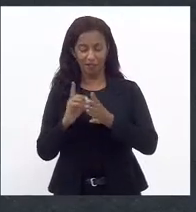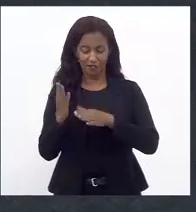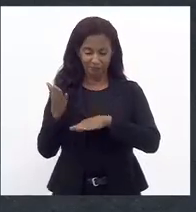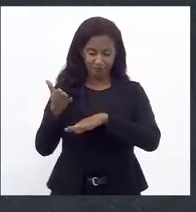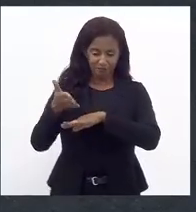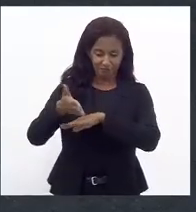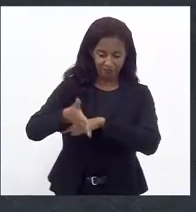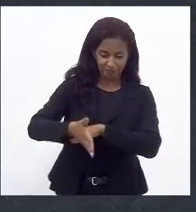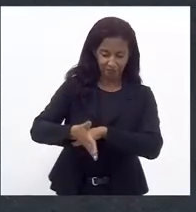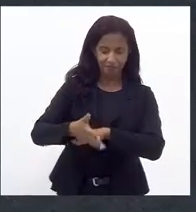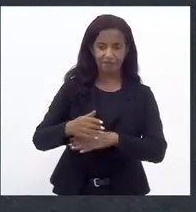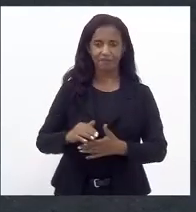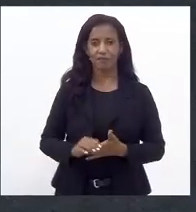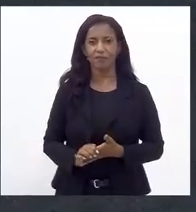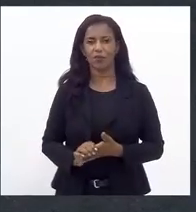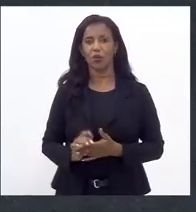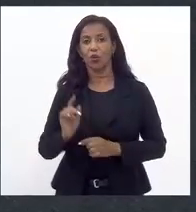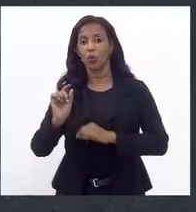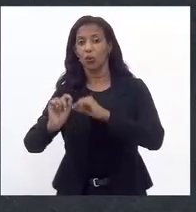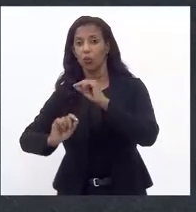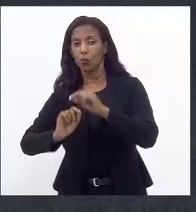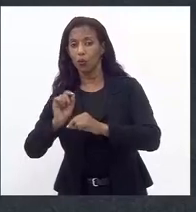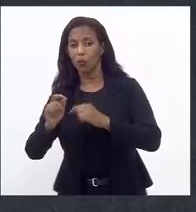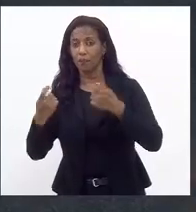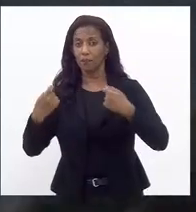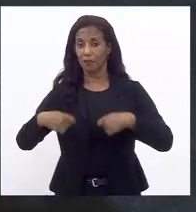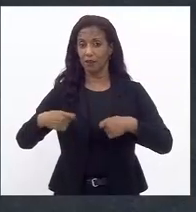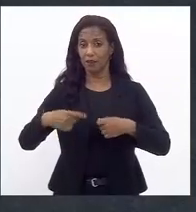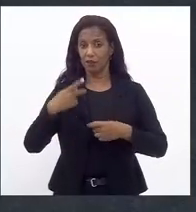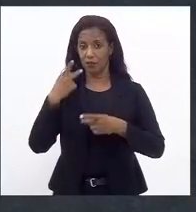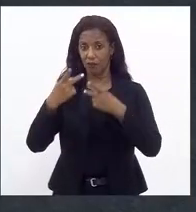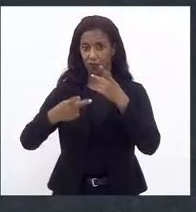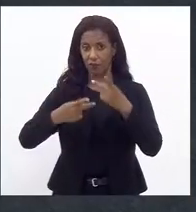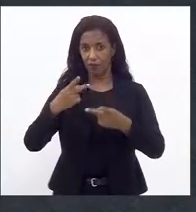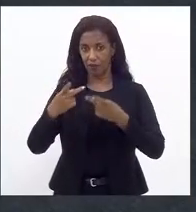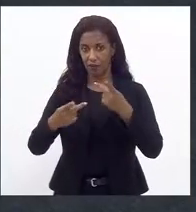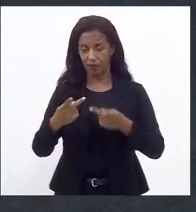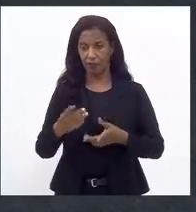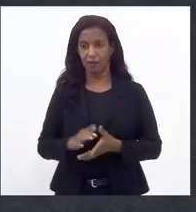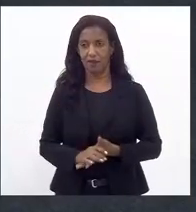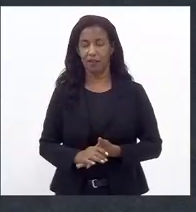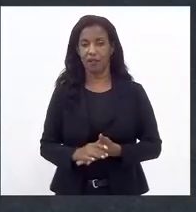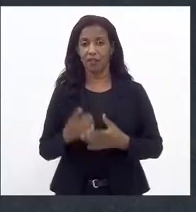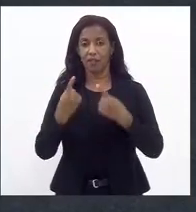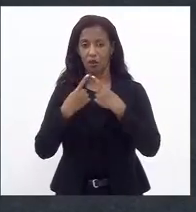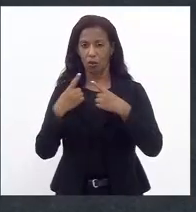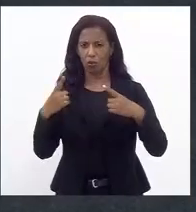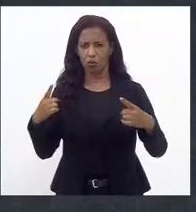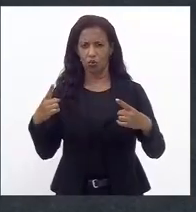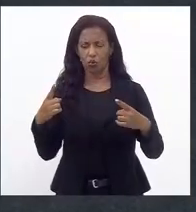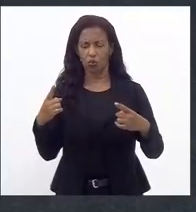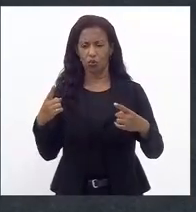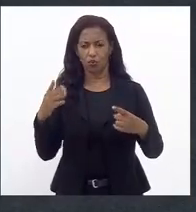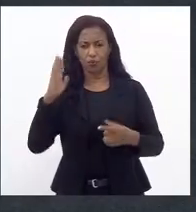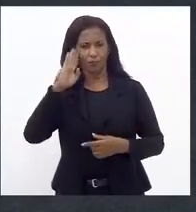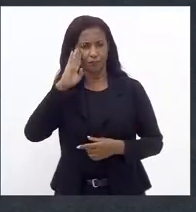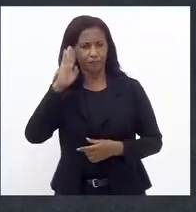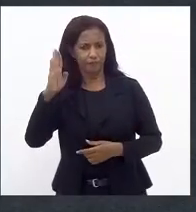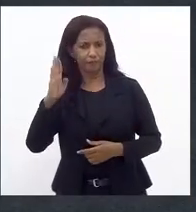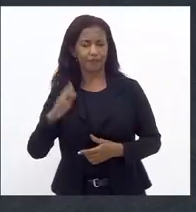adentrar no que pretendo falar e que é o discurso Central querer